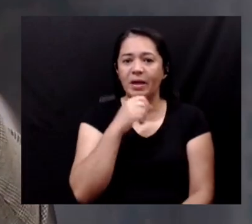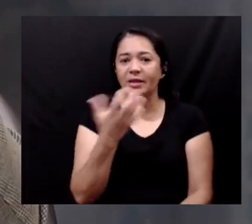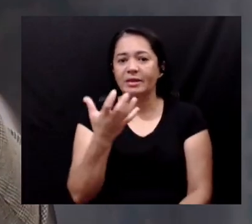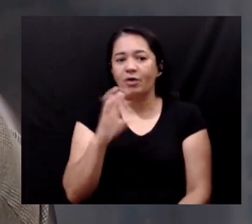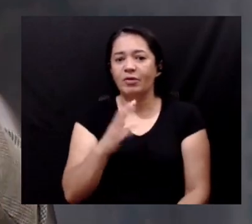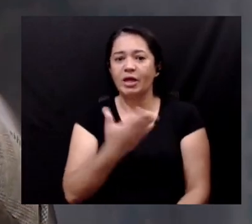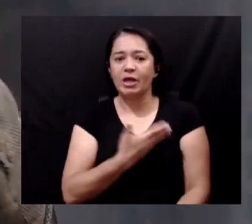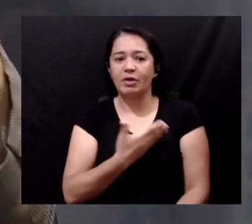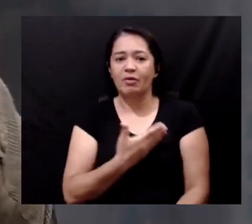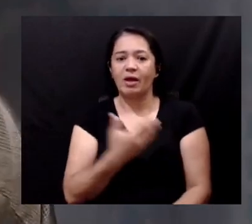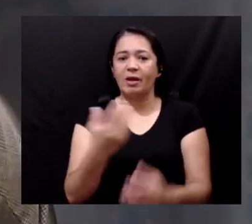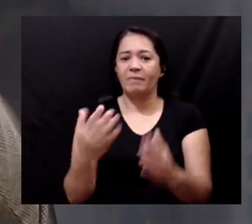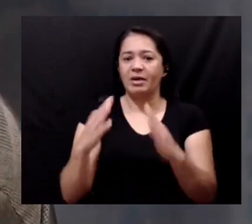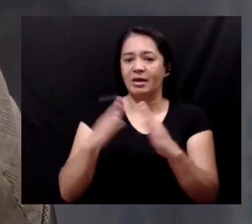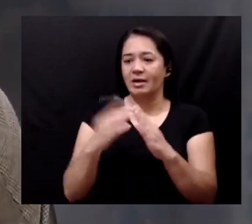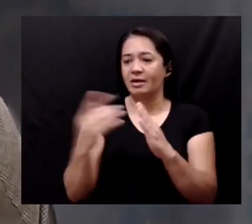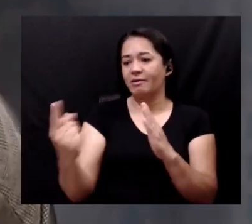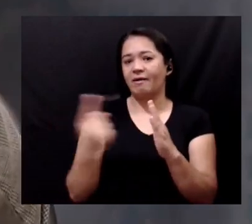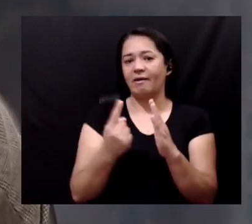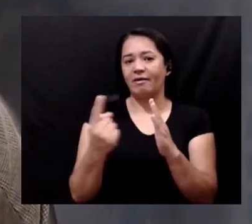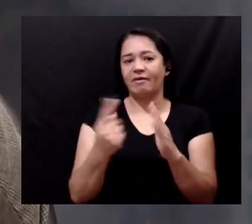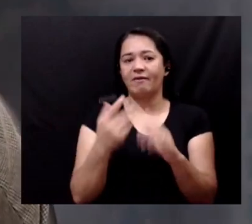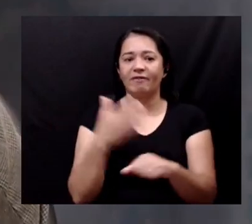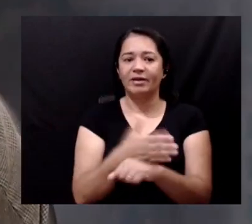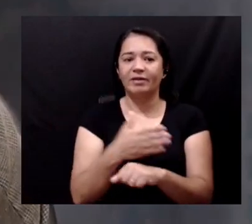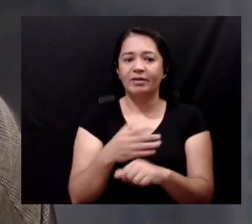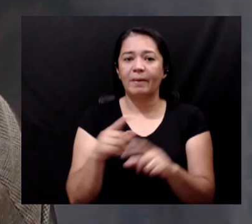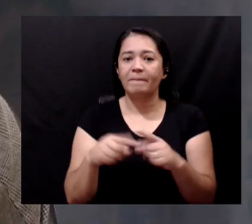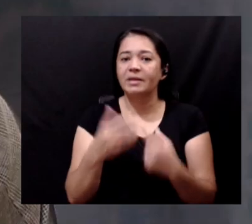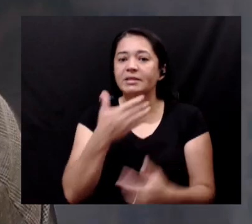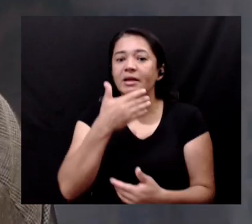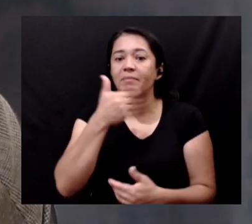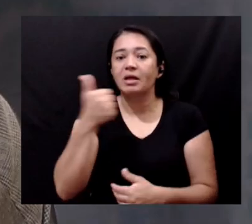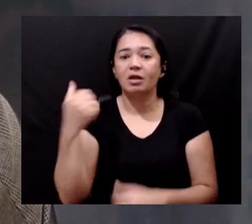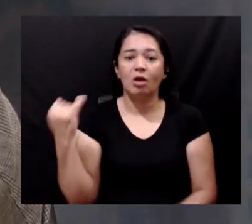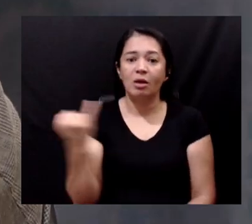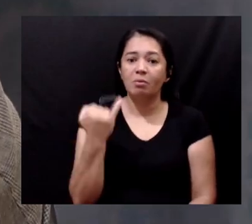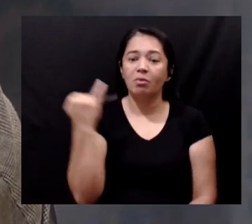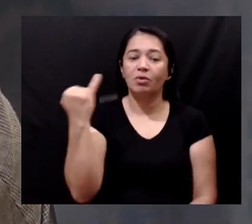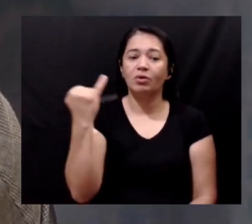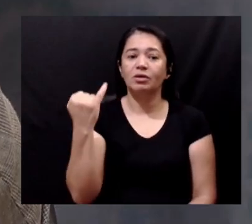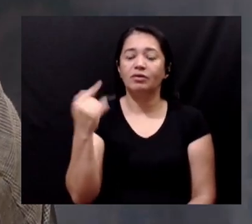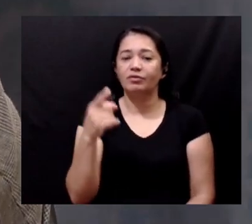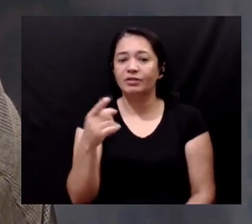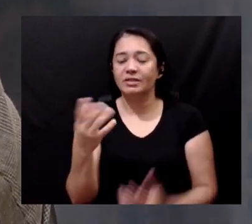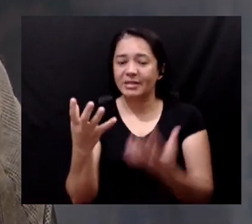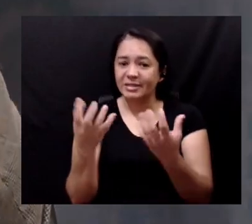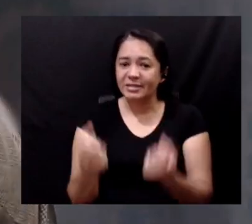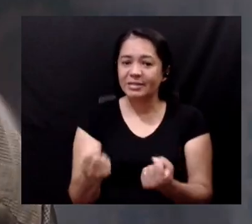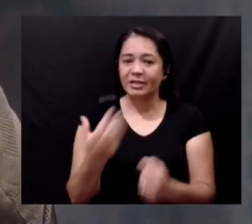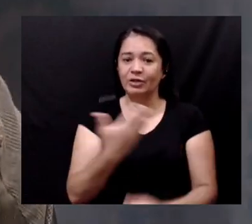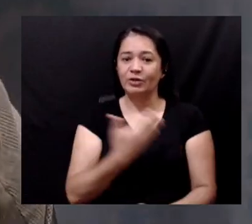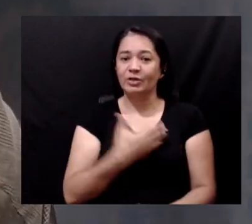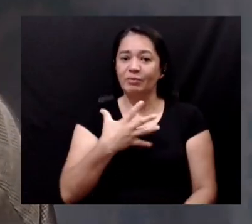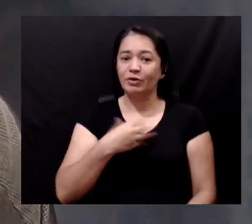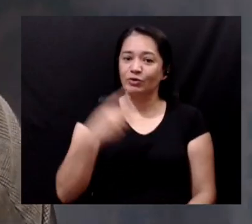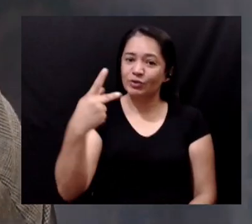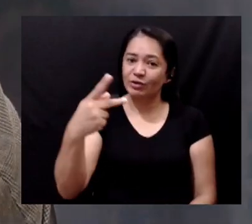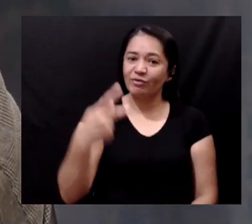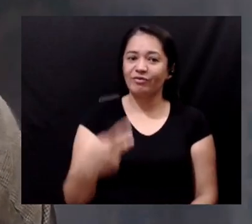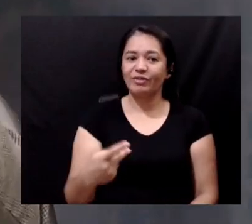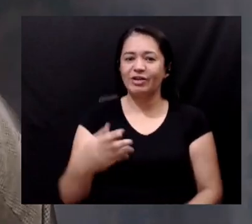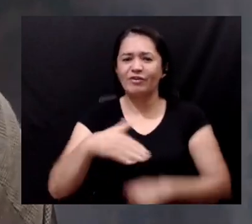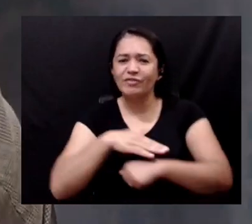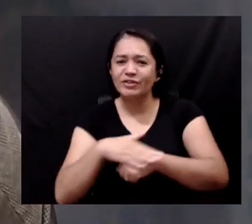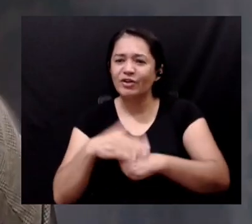na casa, frequentem a casa, mas é muito importante. Quando você recebe os amigos do seu filho, você conversa com